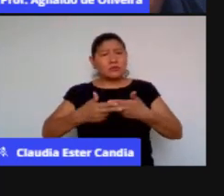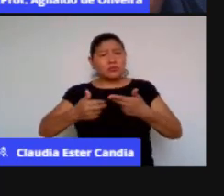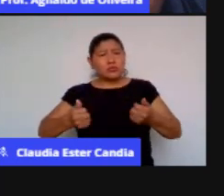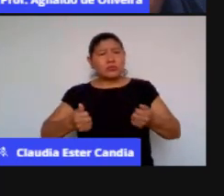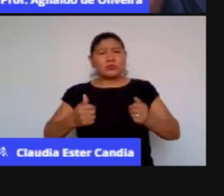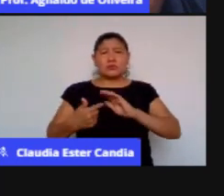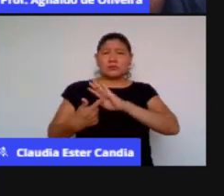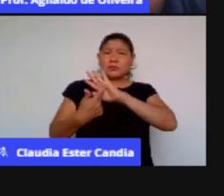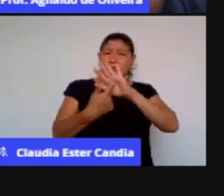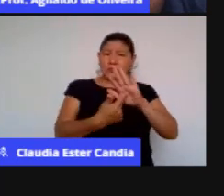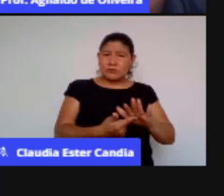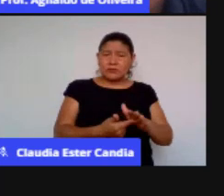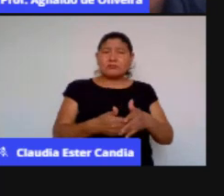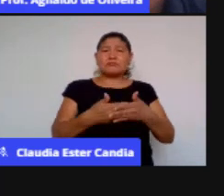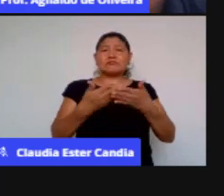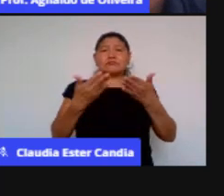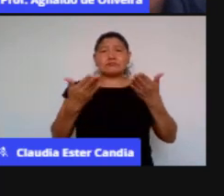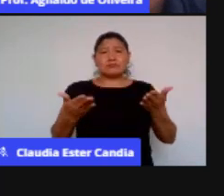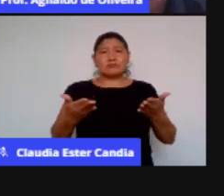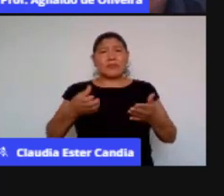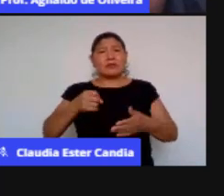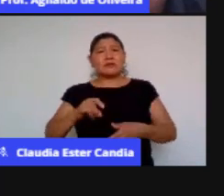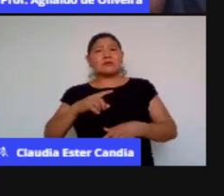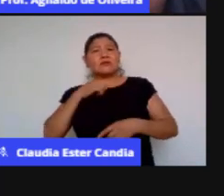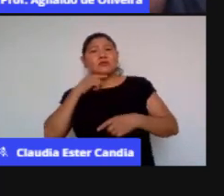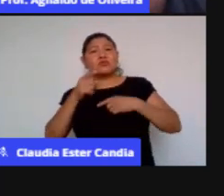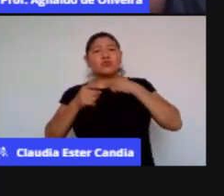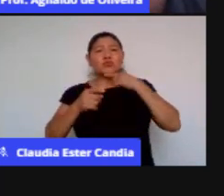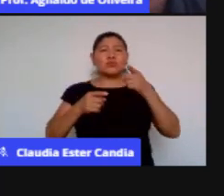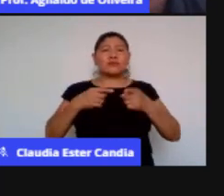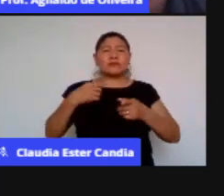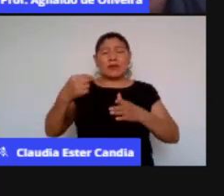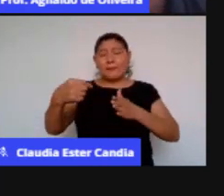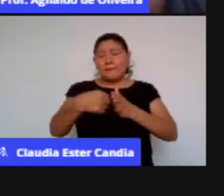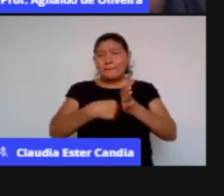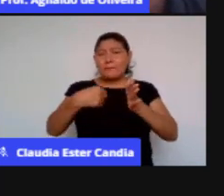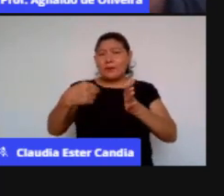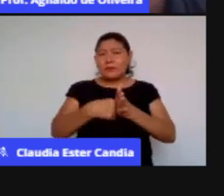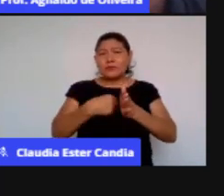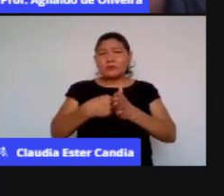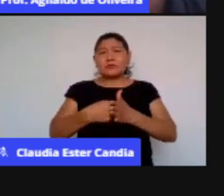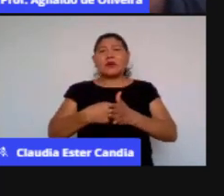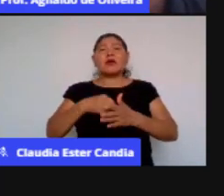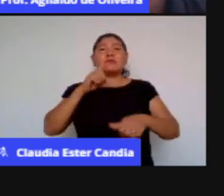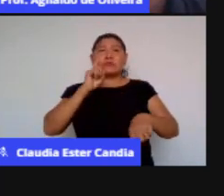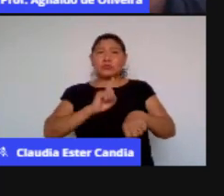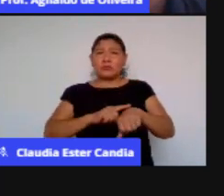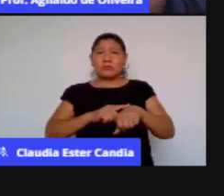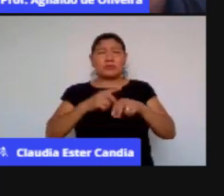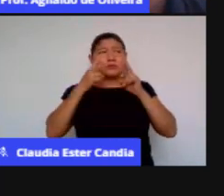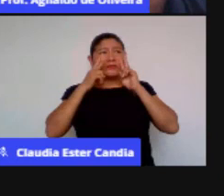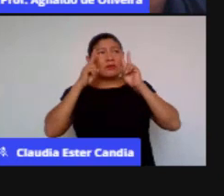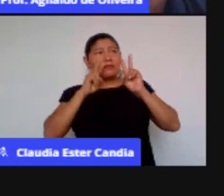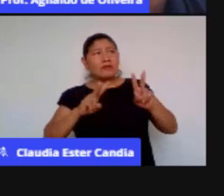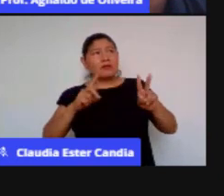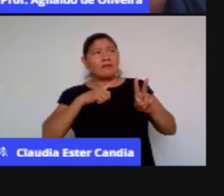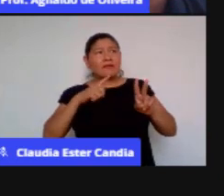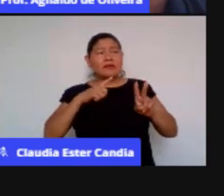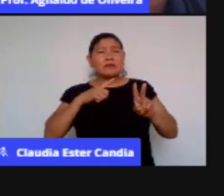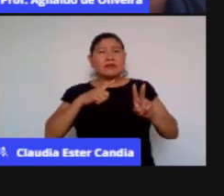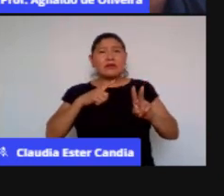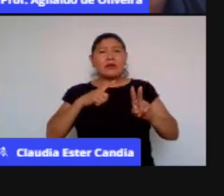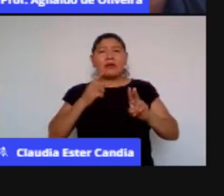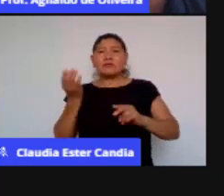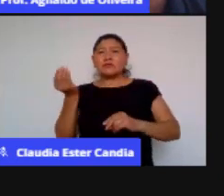para vocês. Dúvida, nós estamos lá à disposição. No momento em que vocês estiverem assistindo, vai ter o chat. Vocês podem também